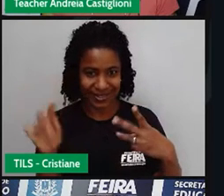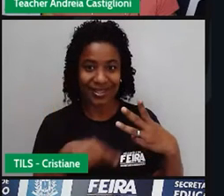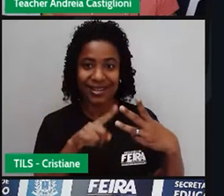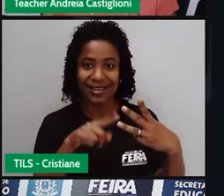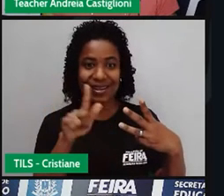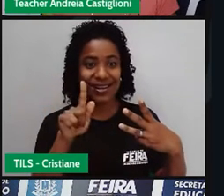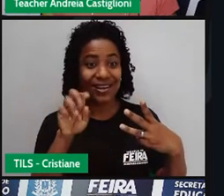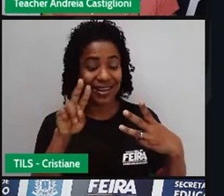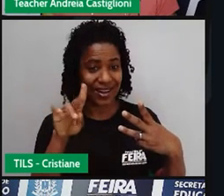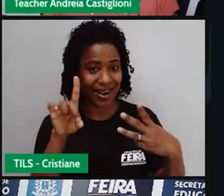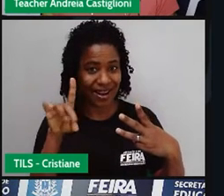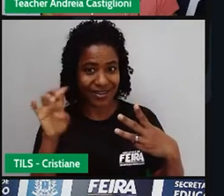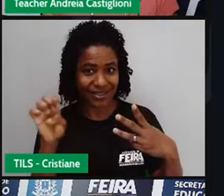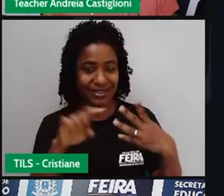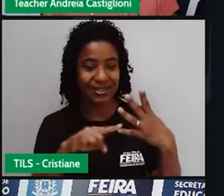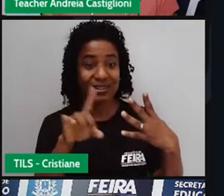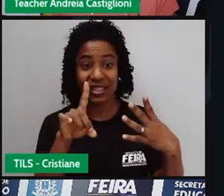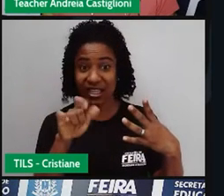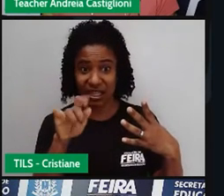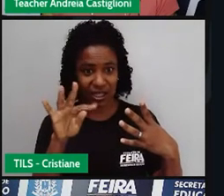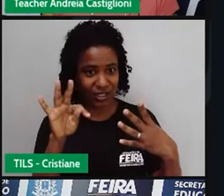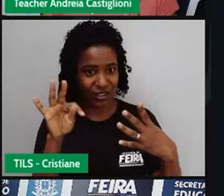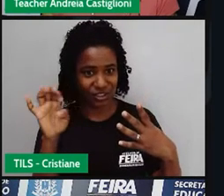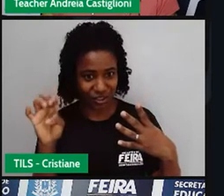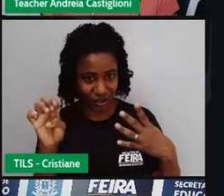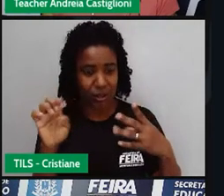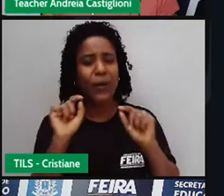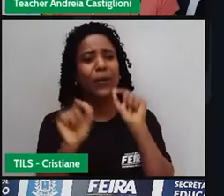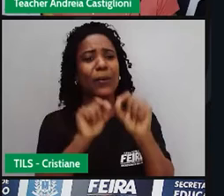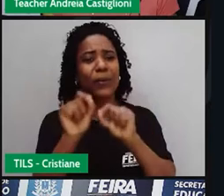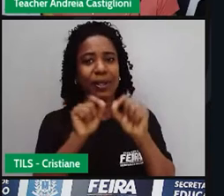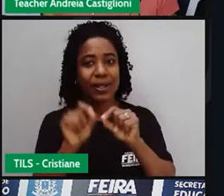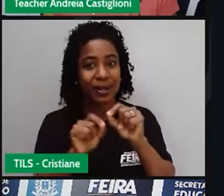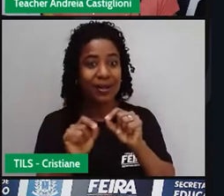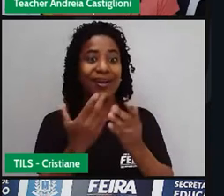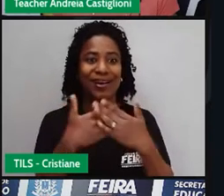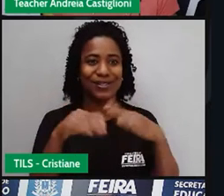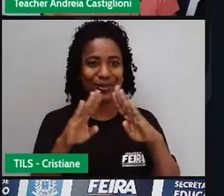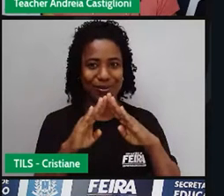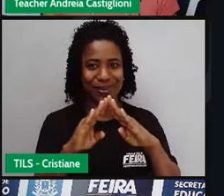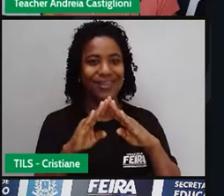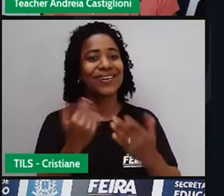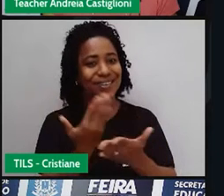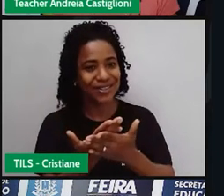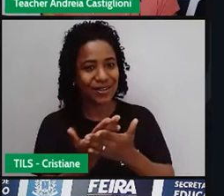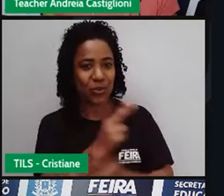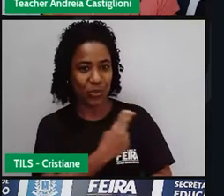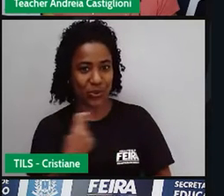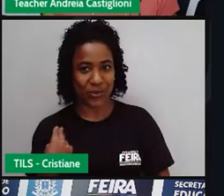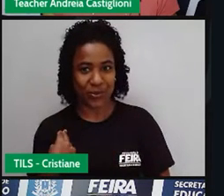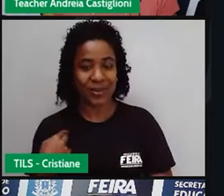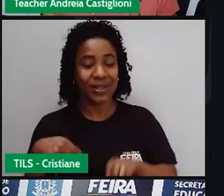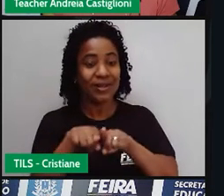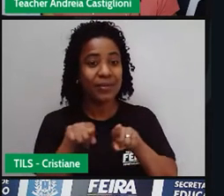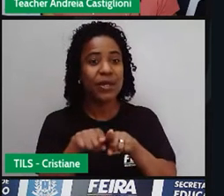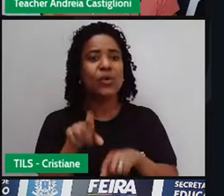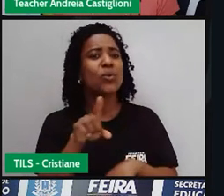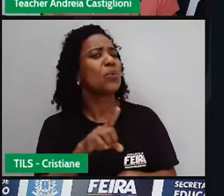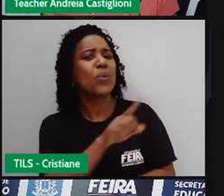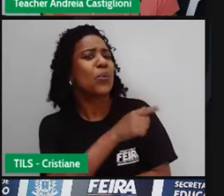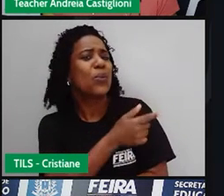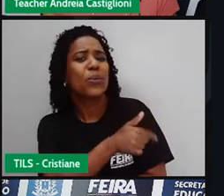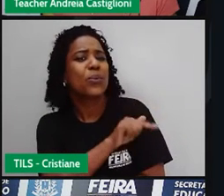Lady Sério que você estuda de data de hoje o tema